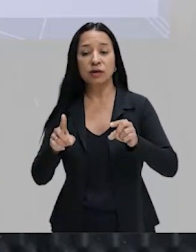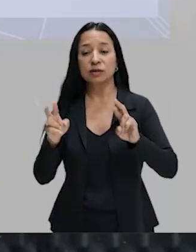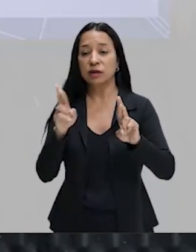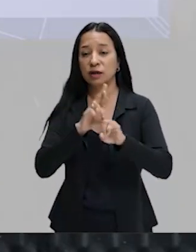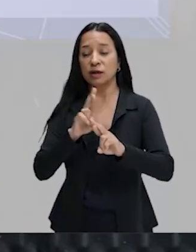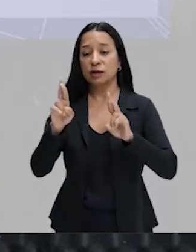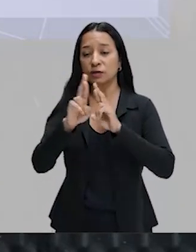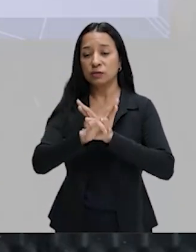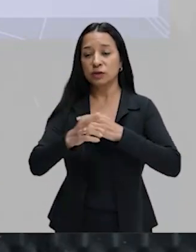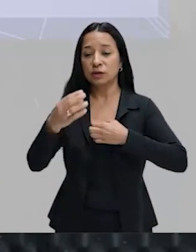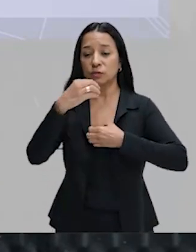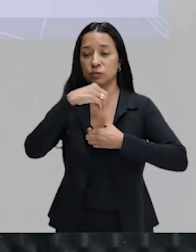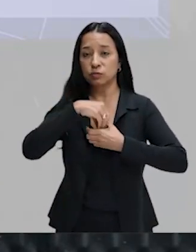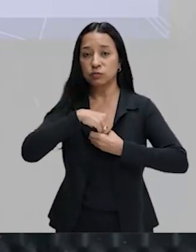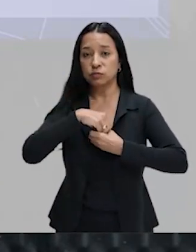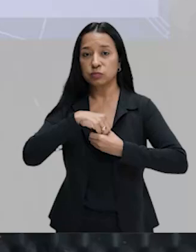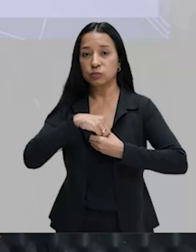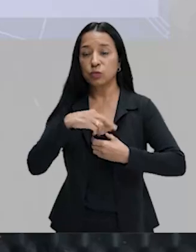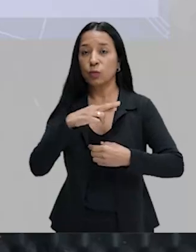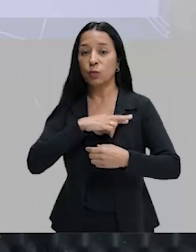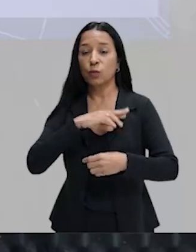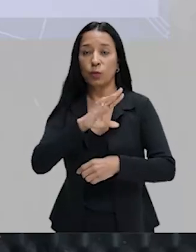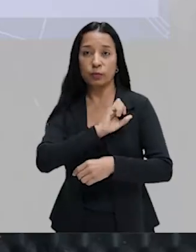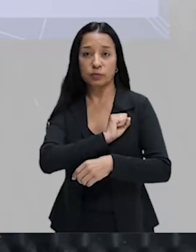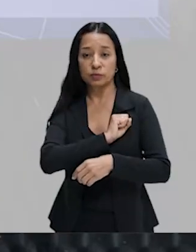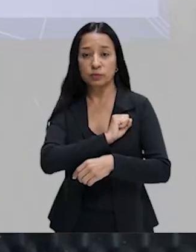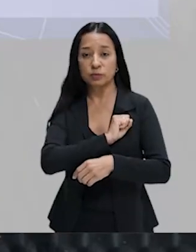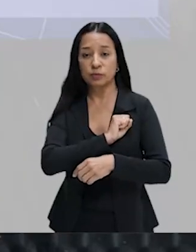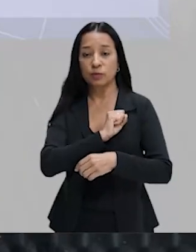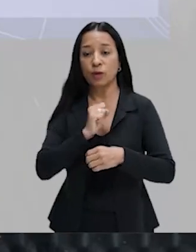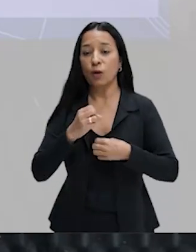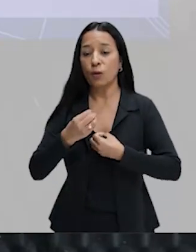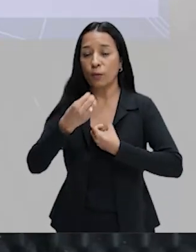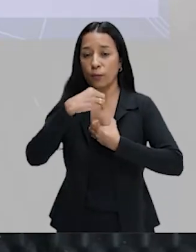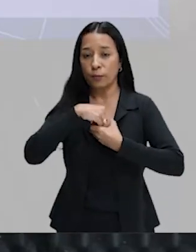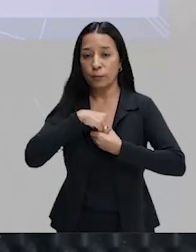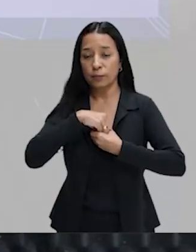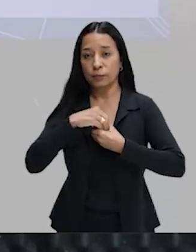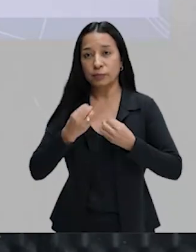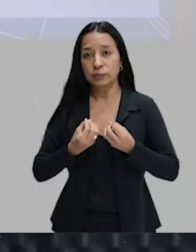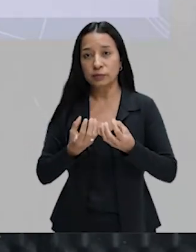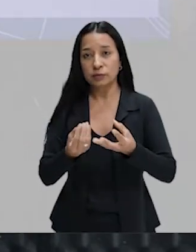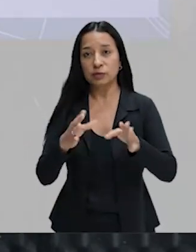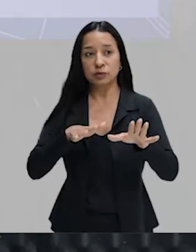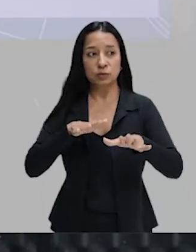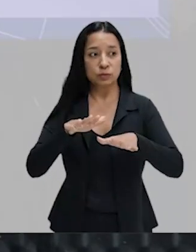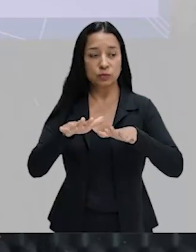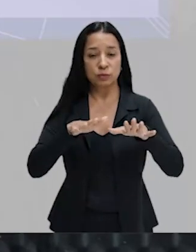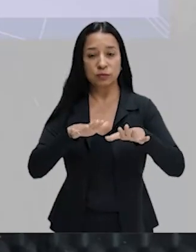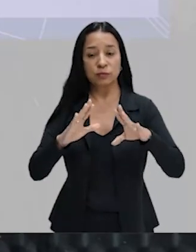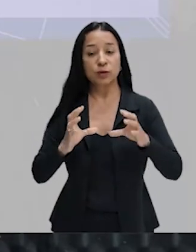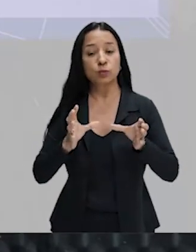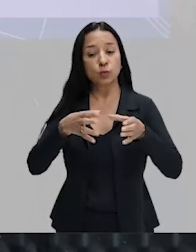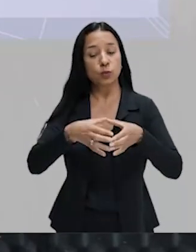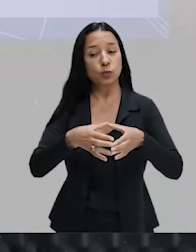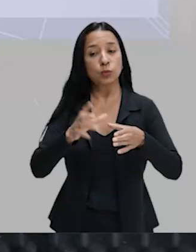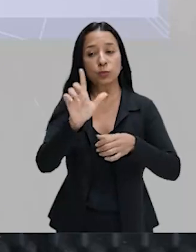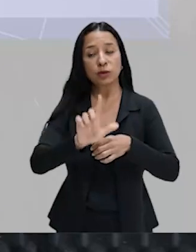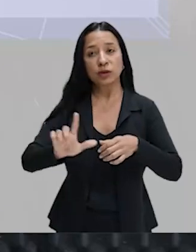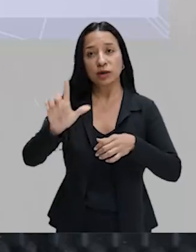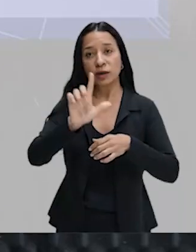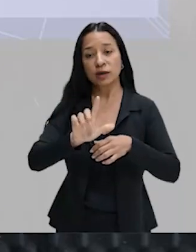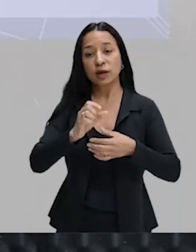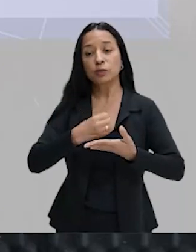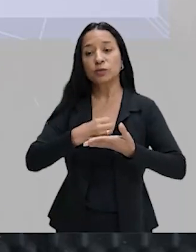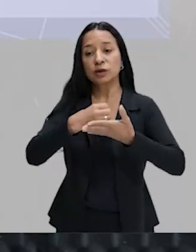do romantismo. Então, o parnasianismo é um movimento literário que vem, eu diria, contribuir. Por quê?